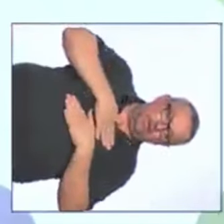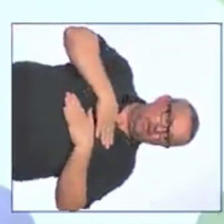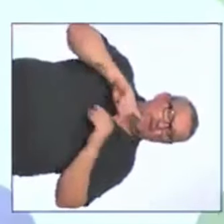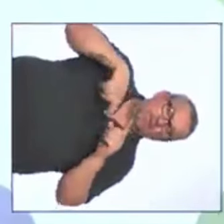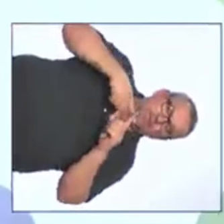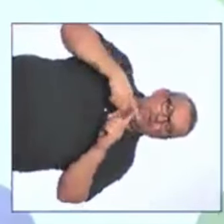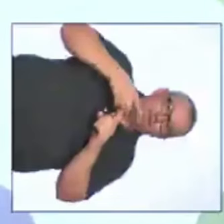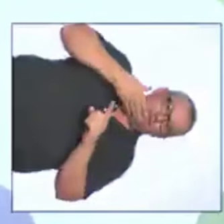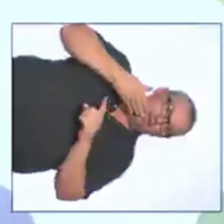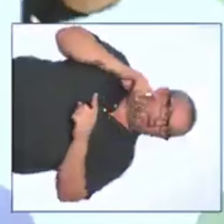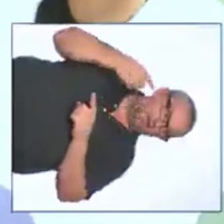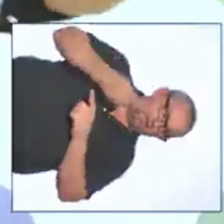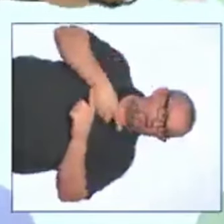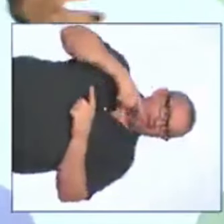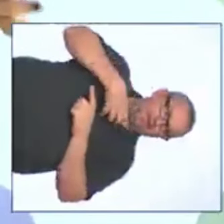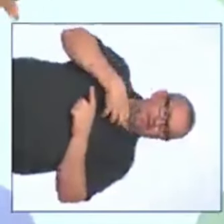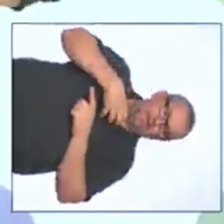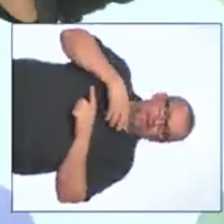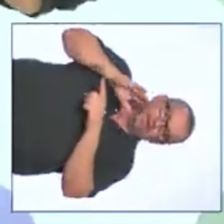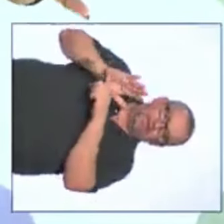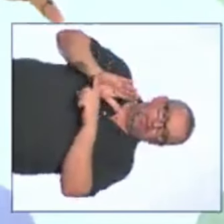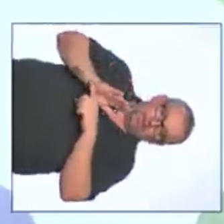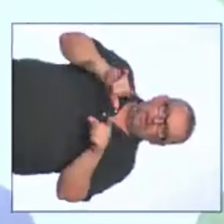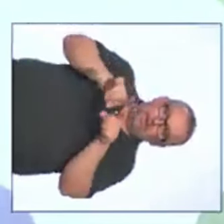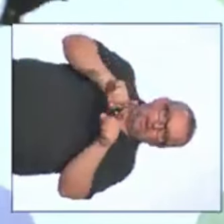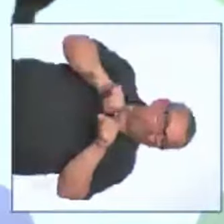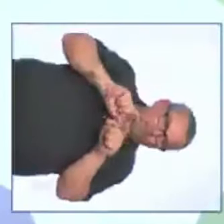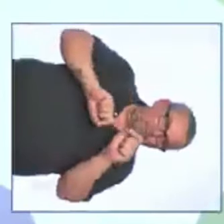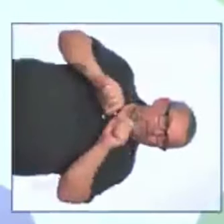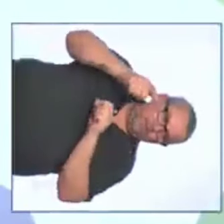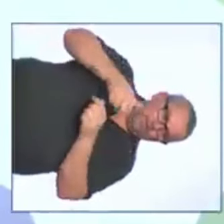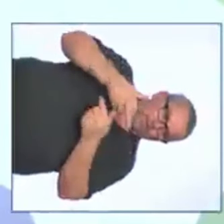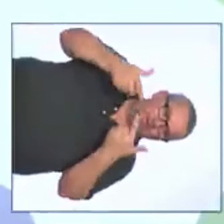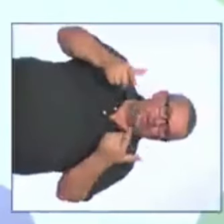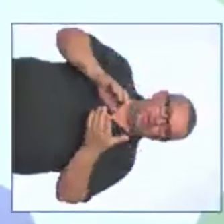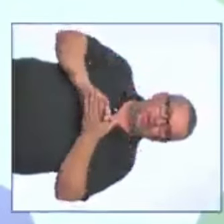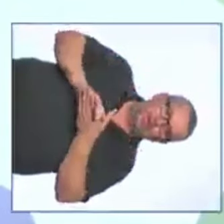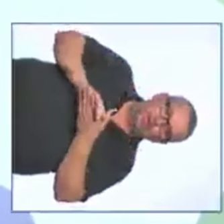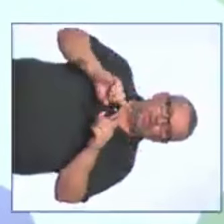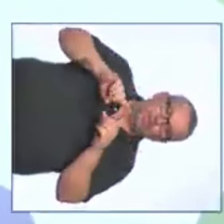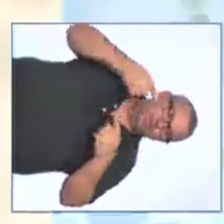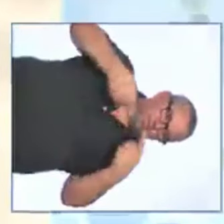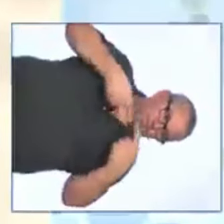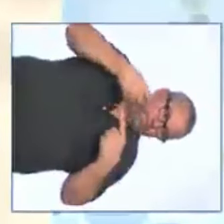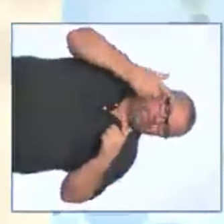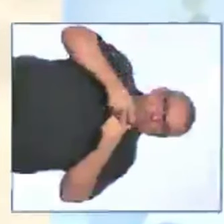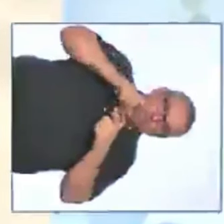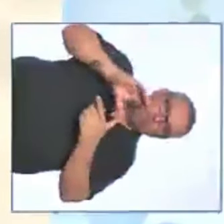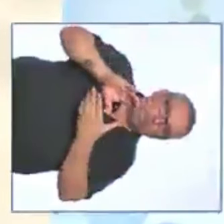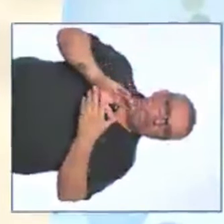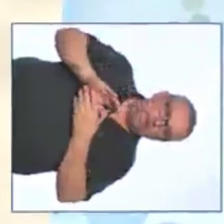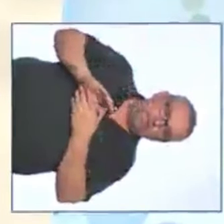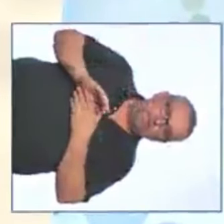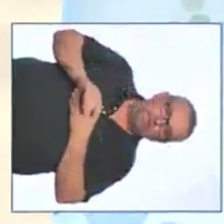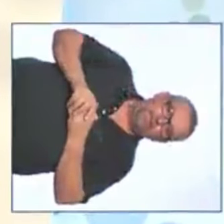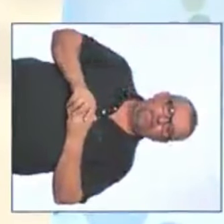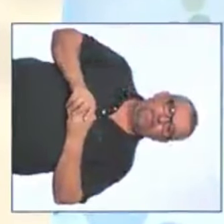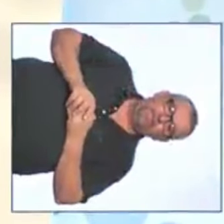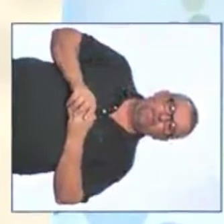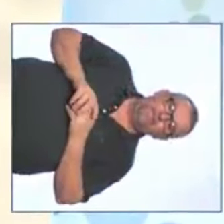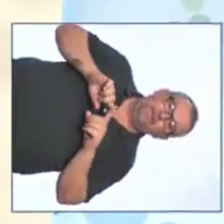mais fácil é pra gente se a gente se sente apoiado entre outras coisas mas a gente vai discutir ainda sobre isso daqui pra